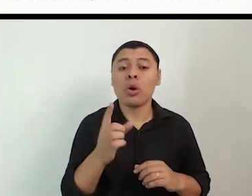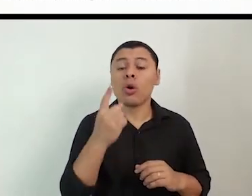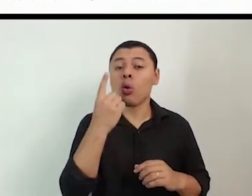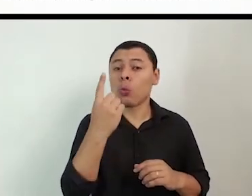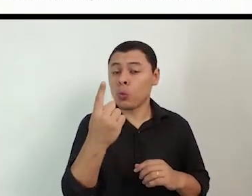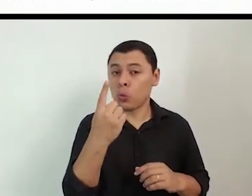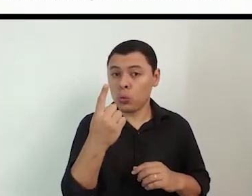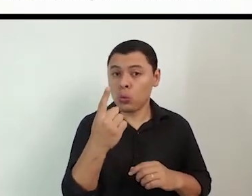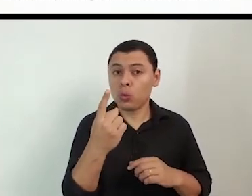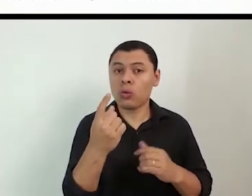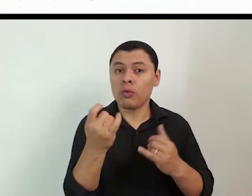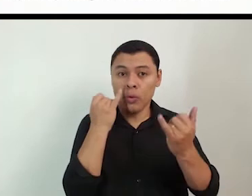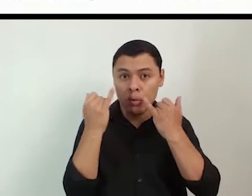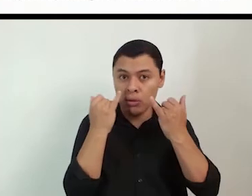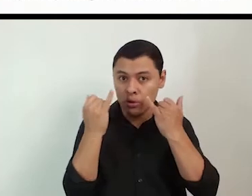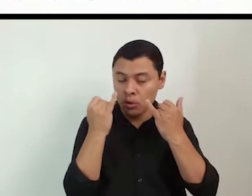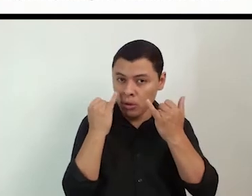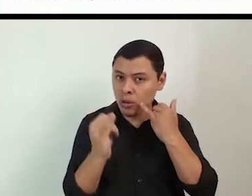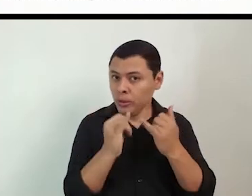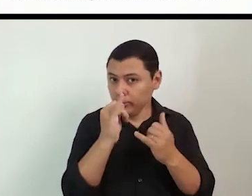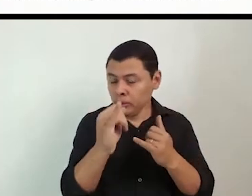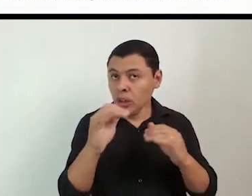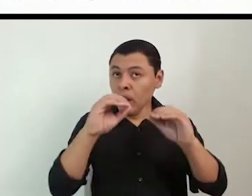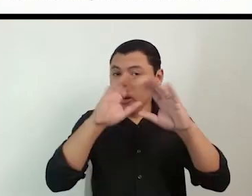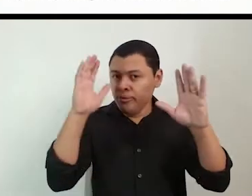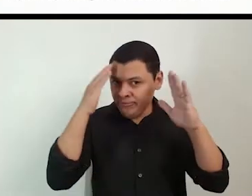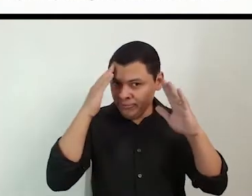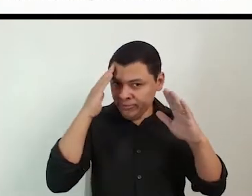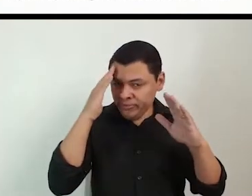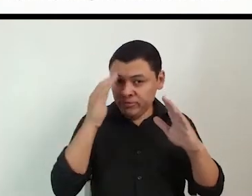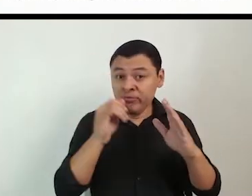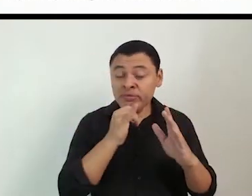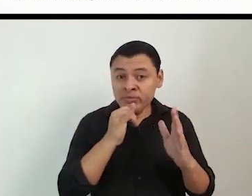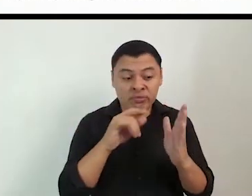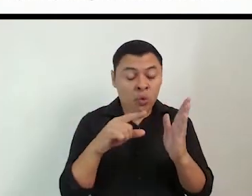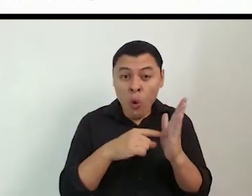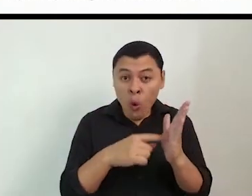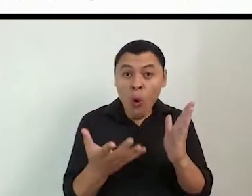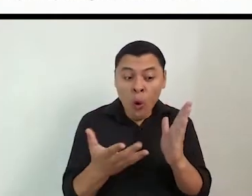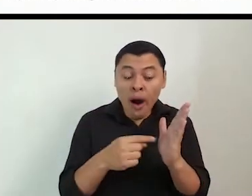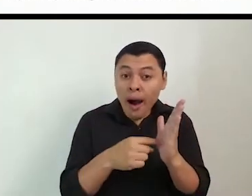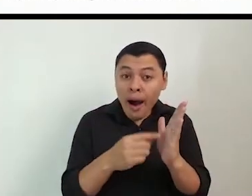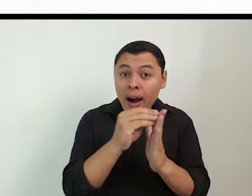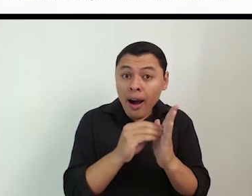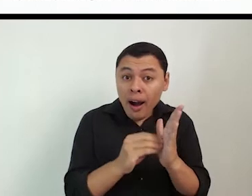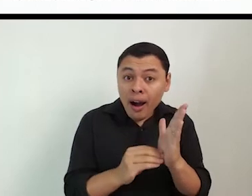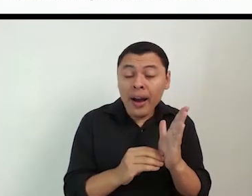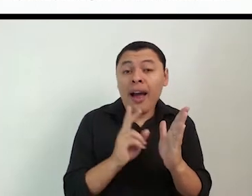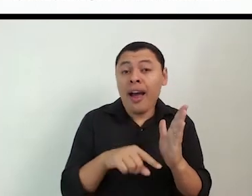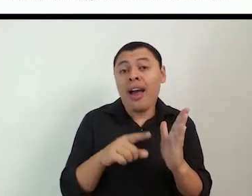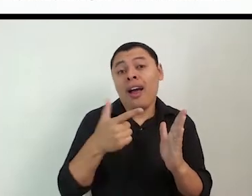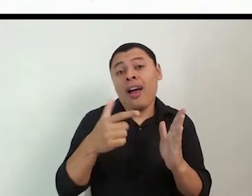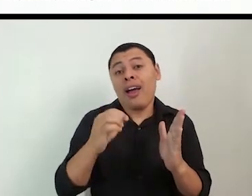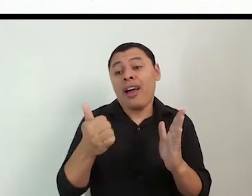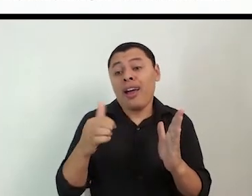ter uma proporção. O dado oficial que a gente tem hoje é do censo de 2010, que